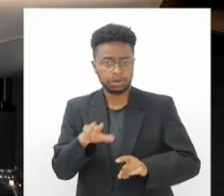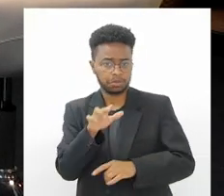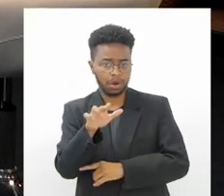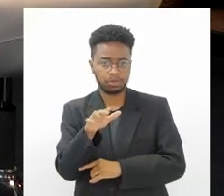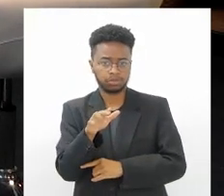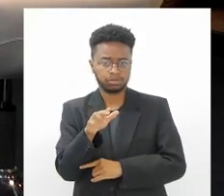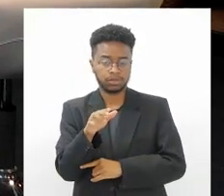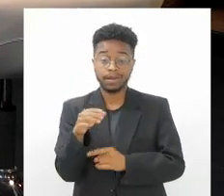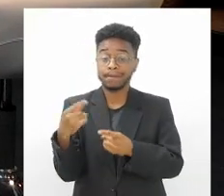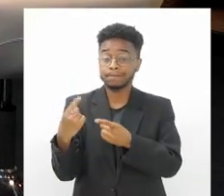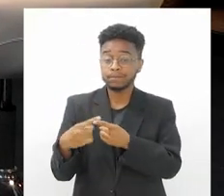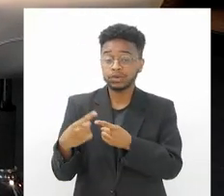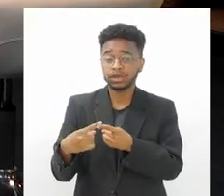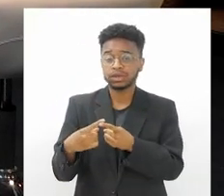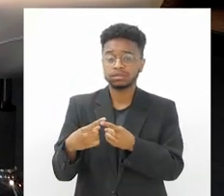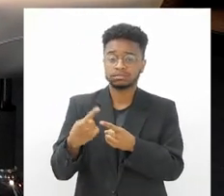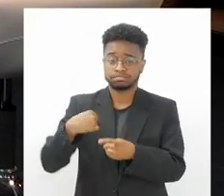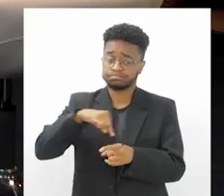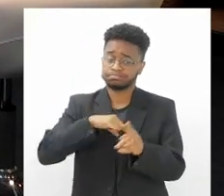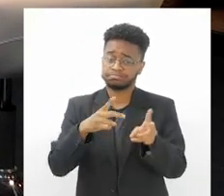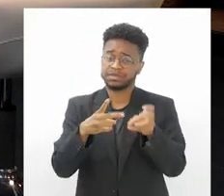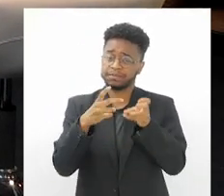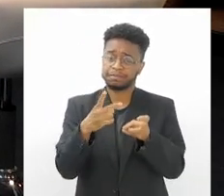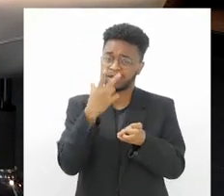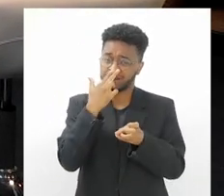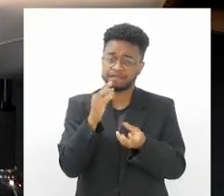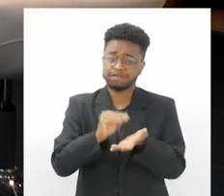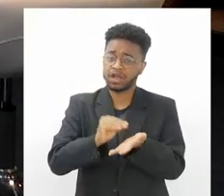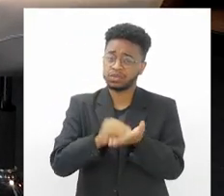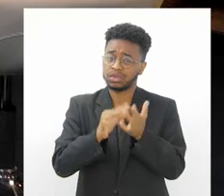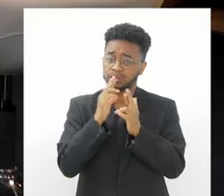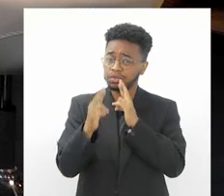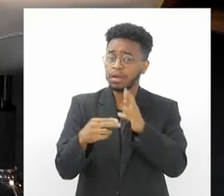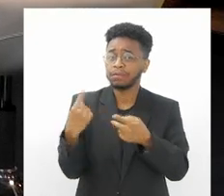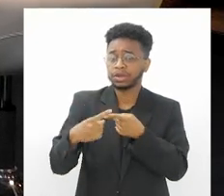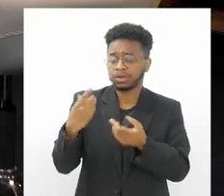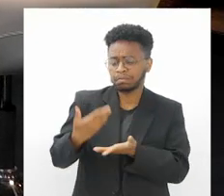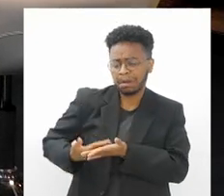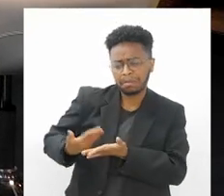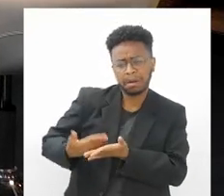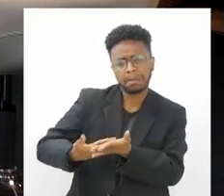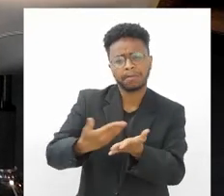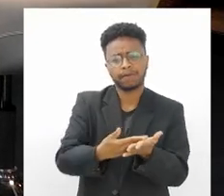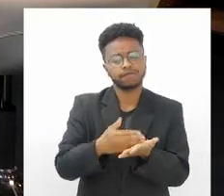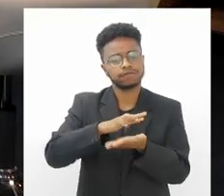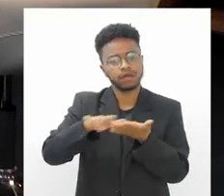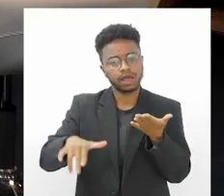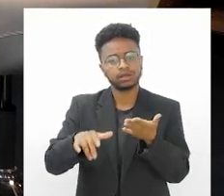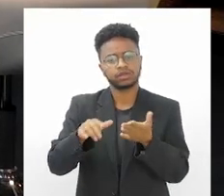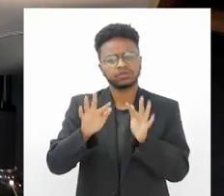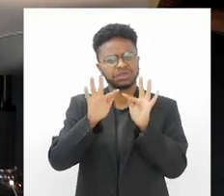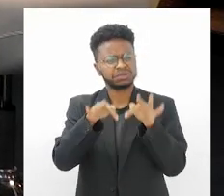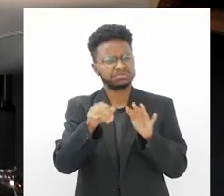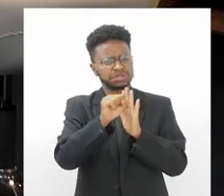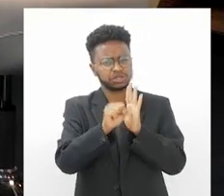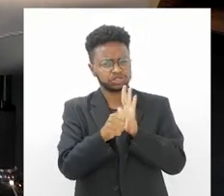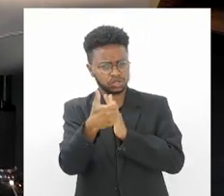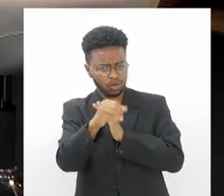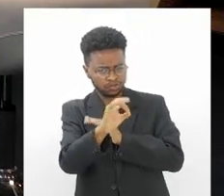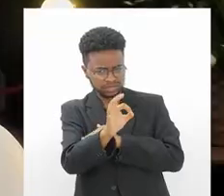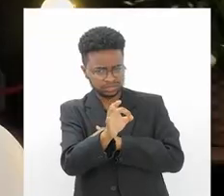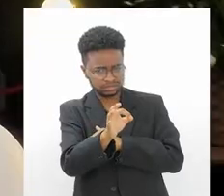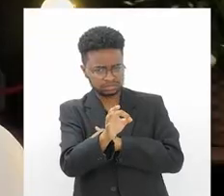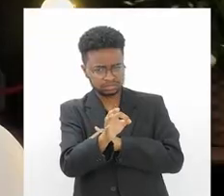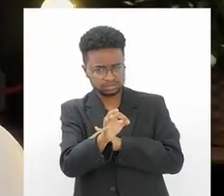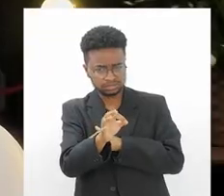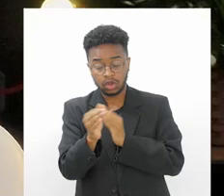próprio irmão? Porque a gente está vendo que o negócio não está dando resultado. São tantos estudos. Início, final do século XIX,